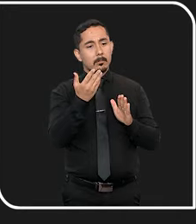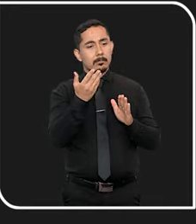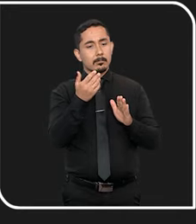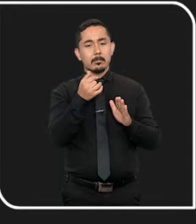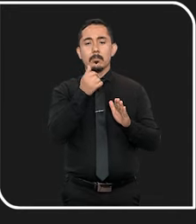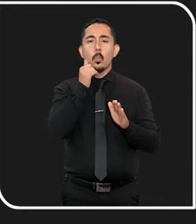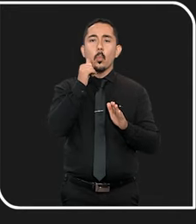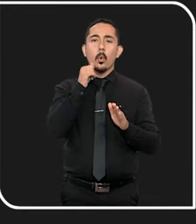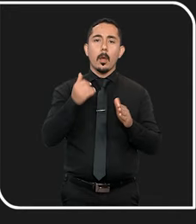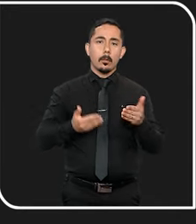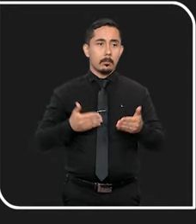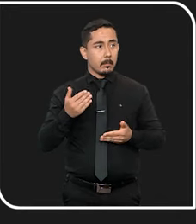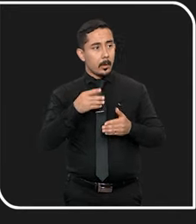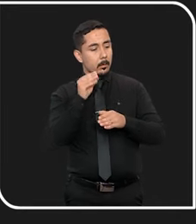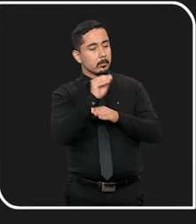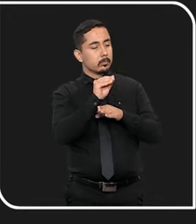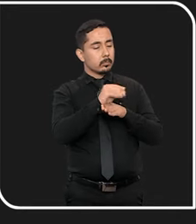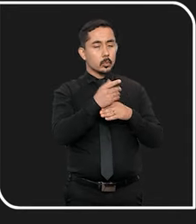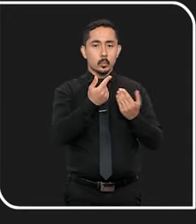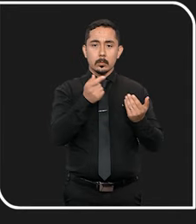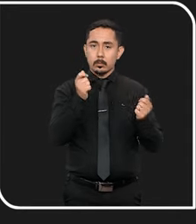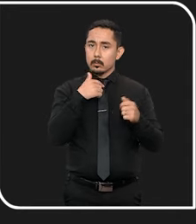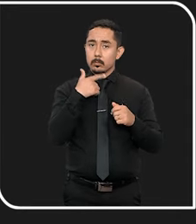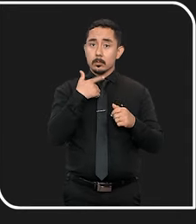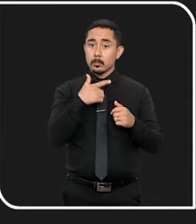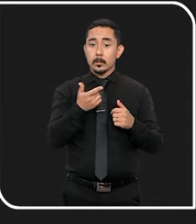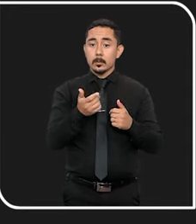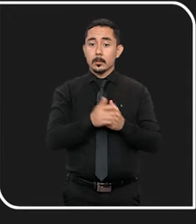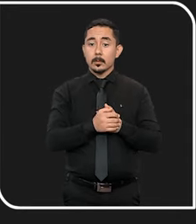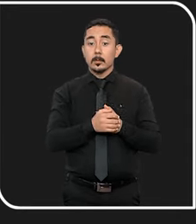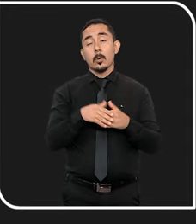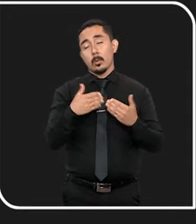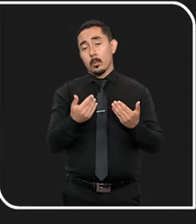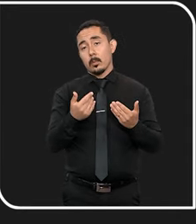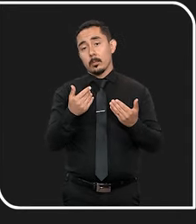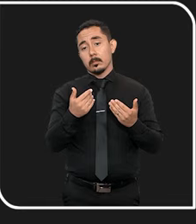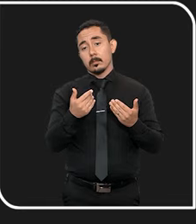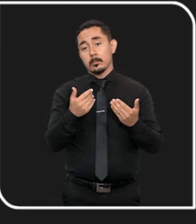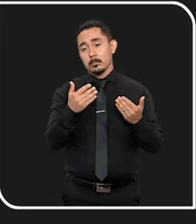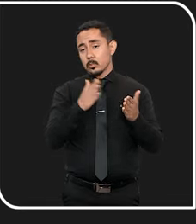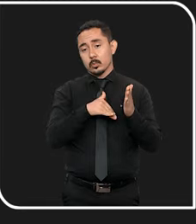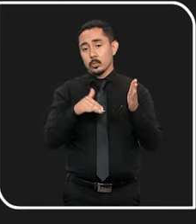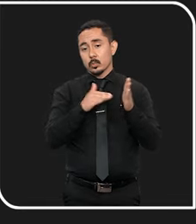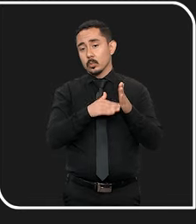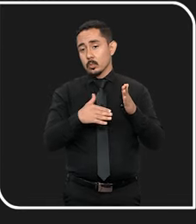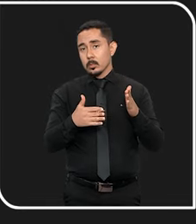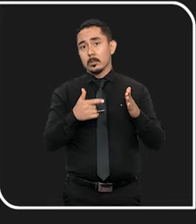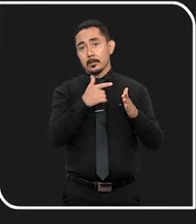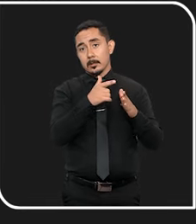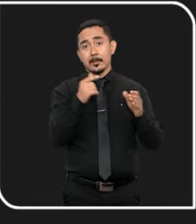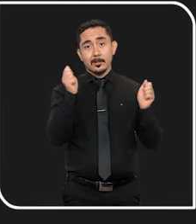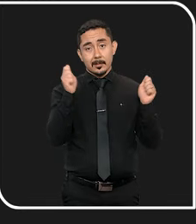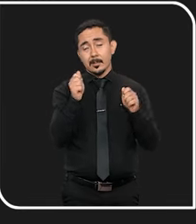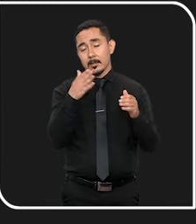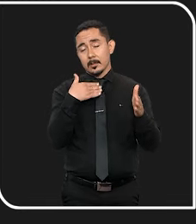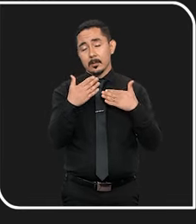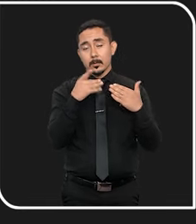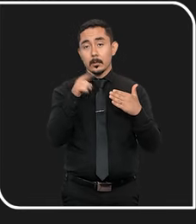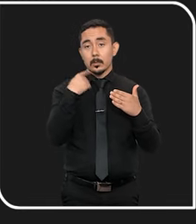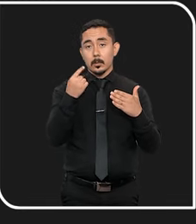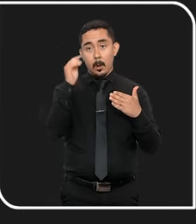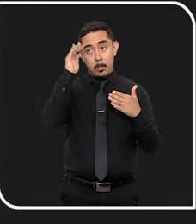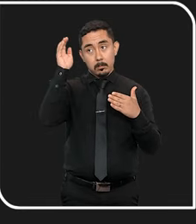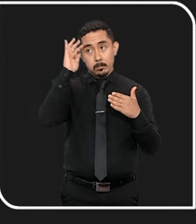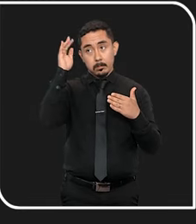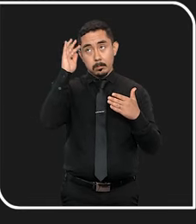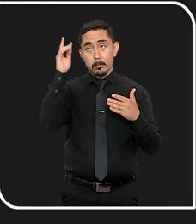poderia ficar com uma babá ou com a pessoa que trabalha na casa dela então assim são nessas conversas que a gente